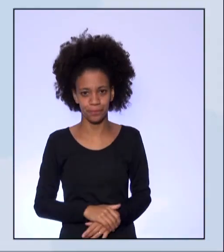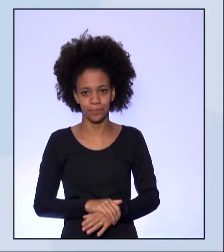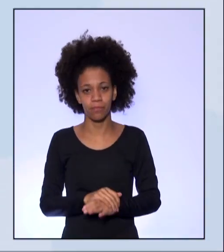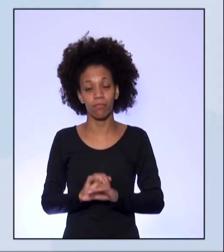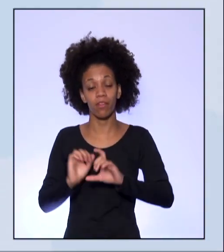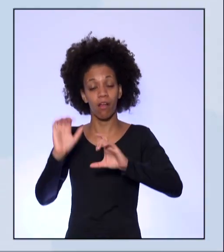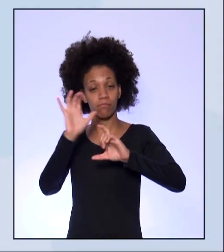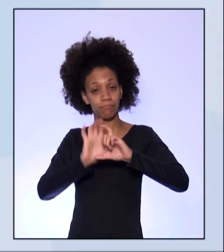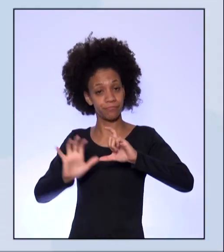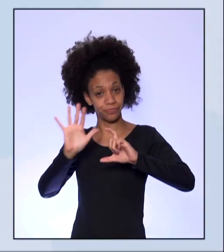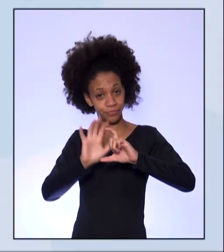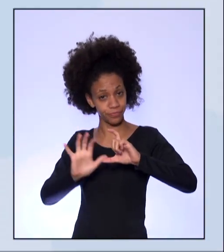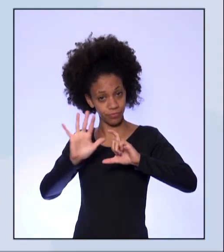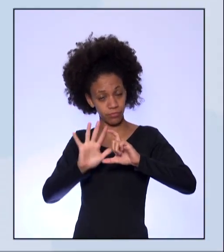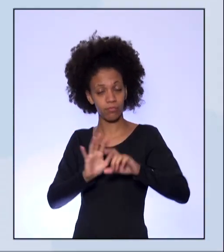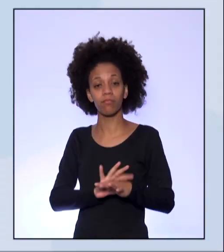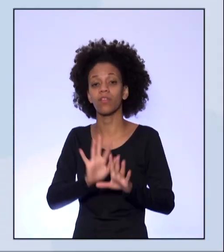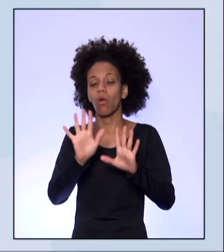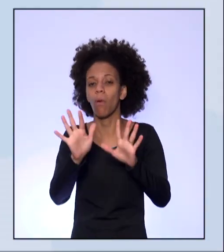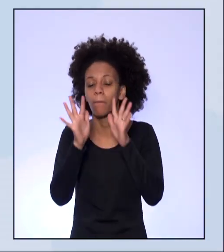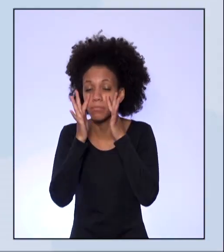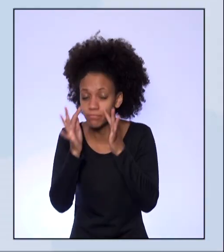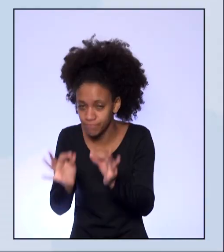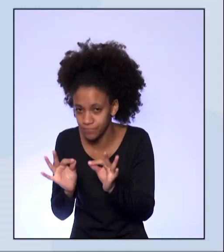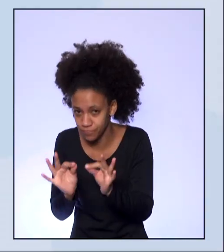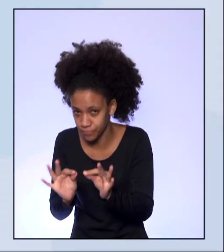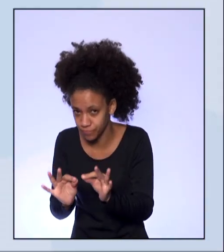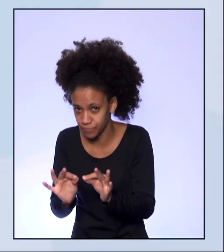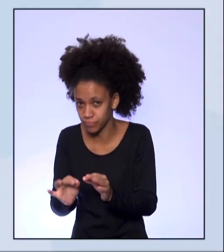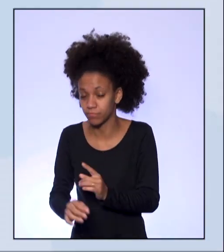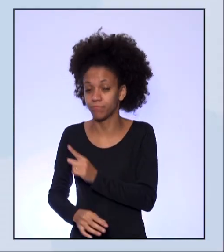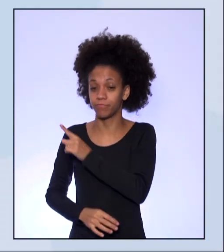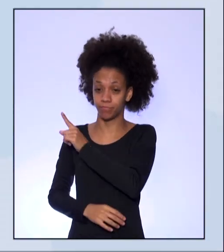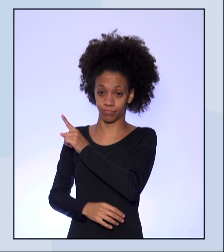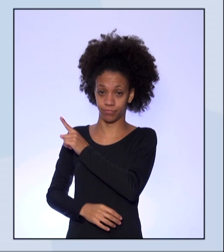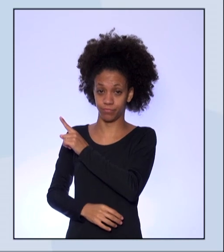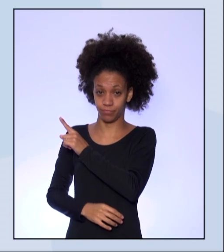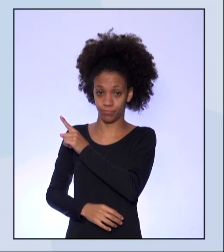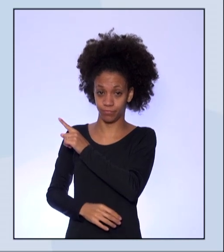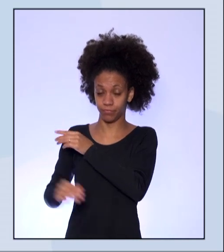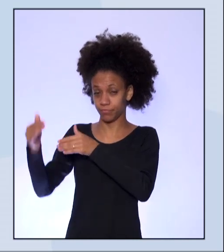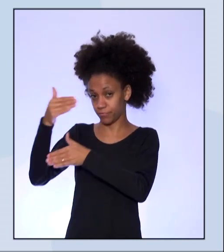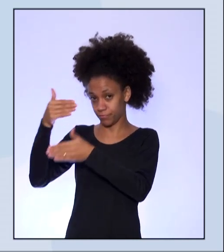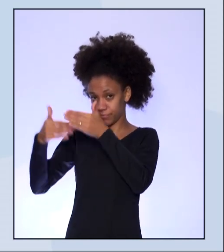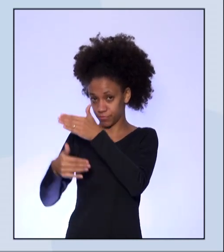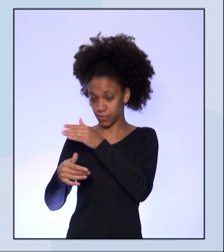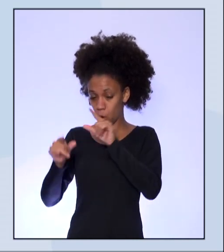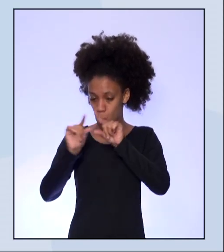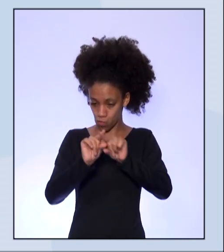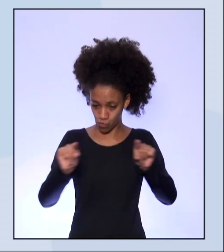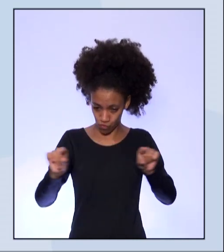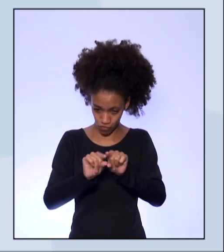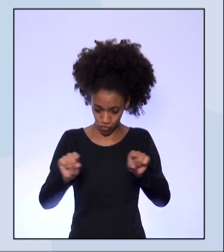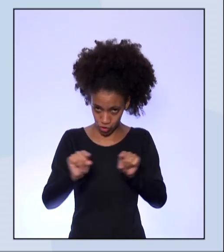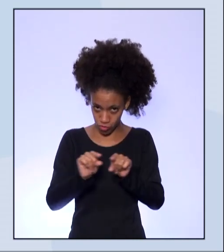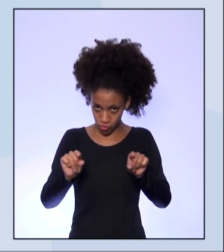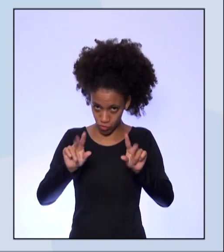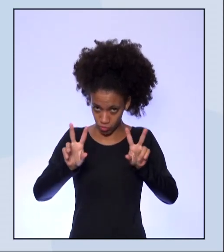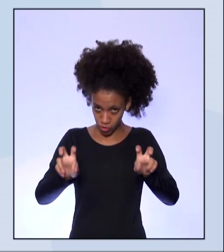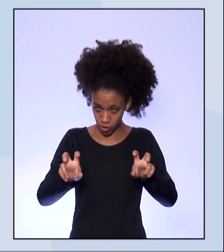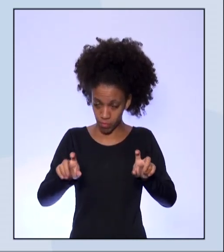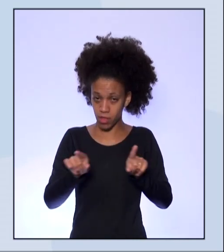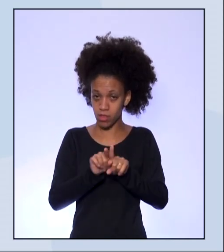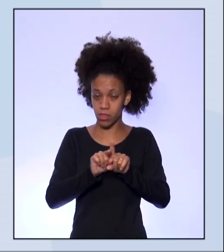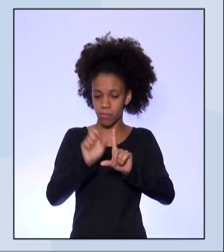está aberto. Observe o título da charge, a ilustração e o diálogo